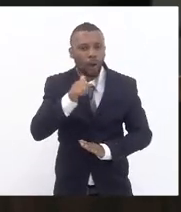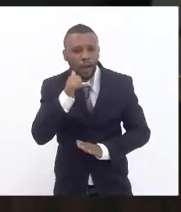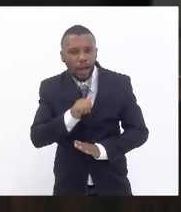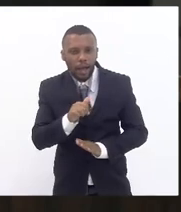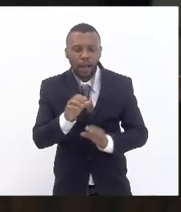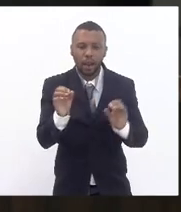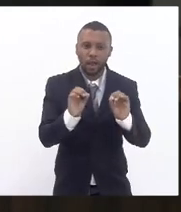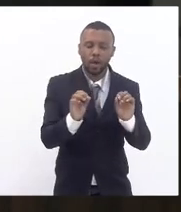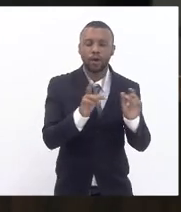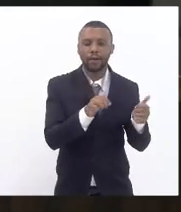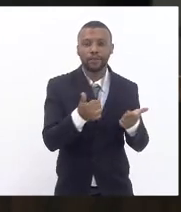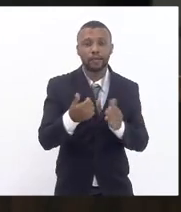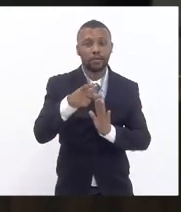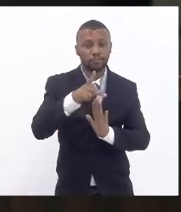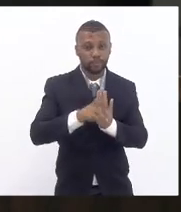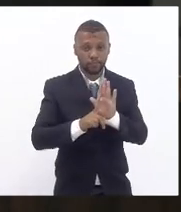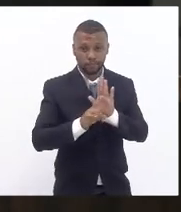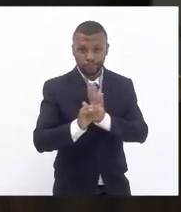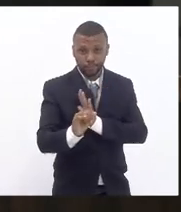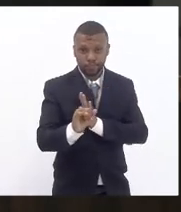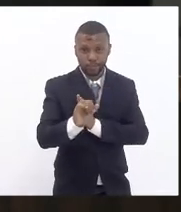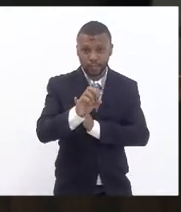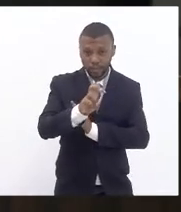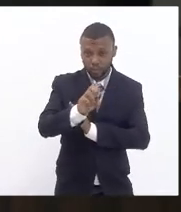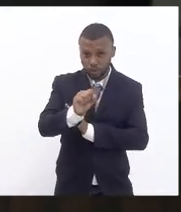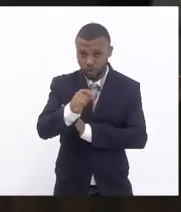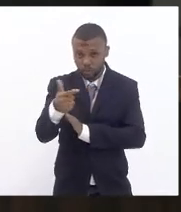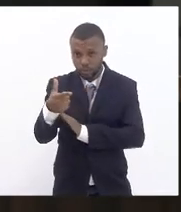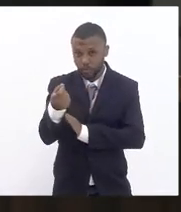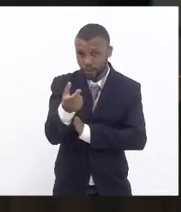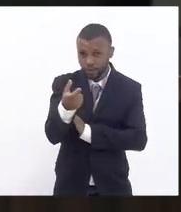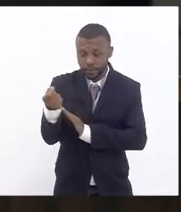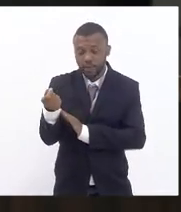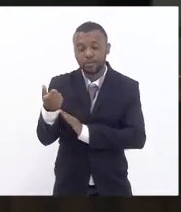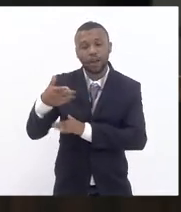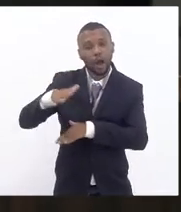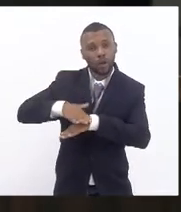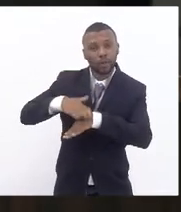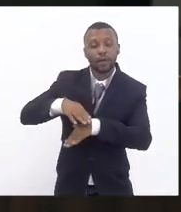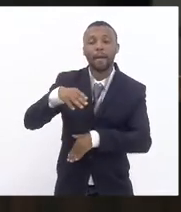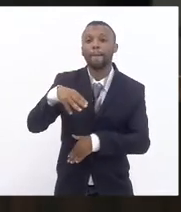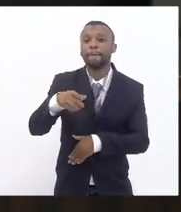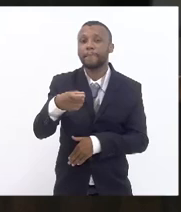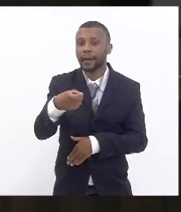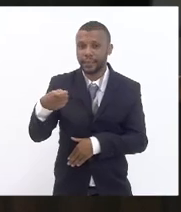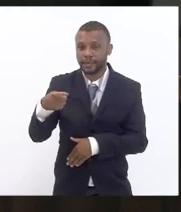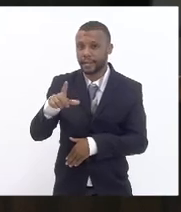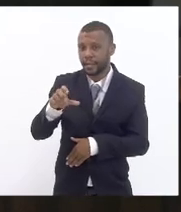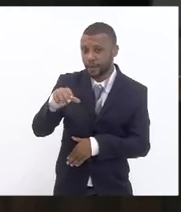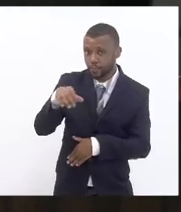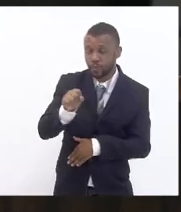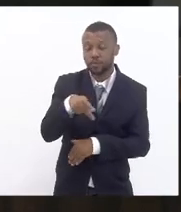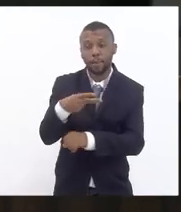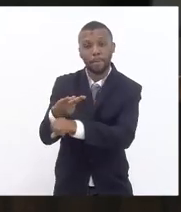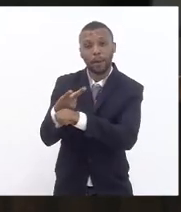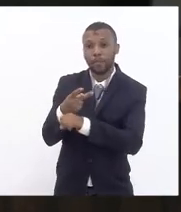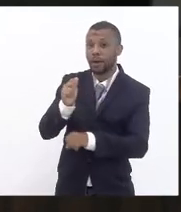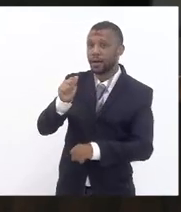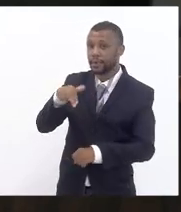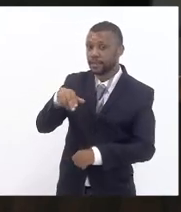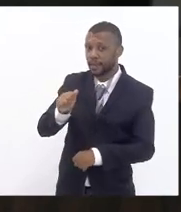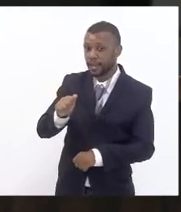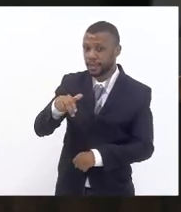Projeto de resolução 582 de 21, de autoria do deputado Max Lemos. Concede prêmio Ana Nery de Saúde